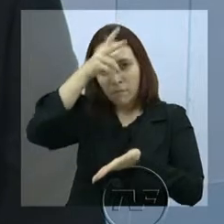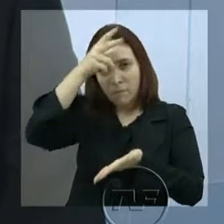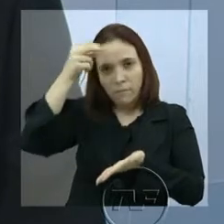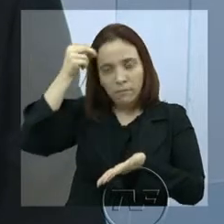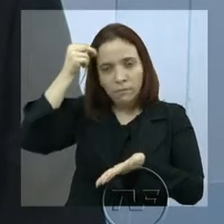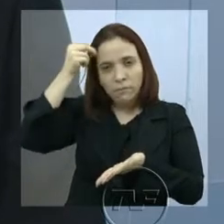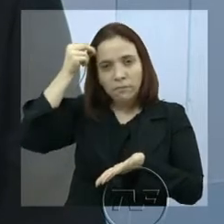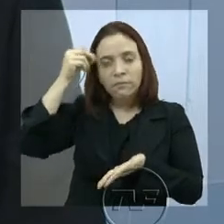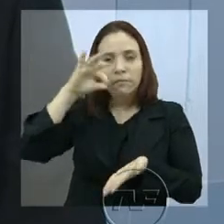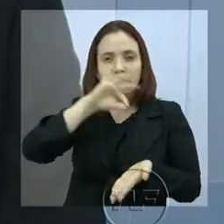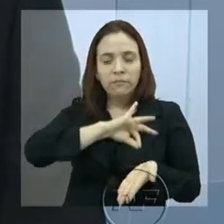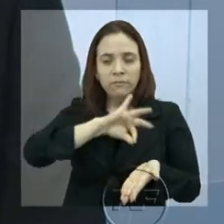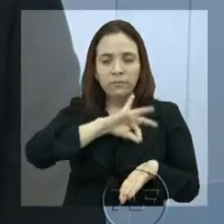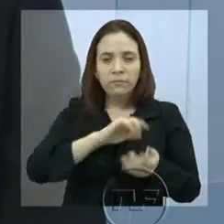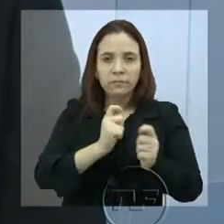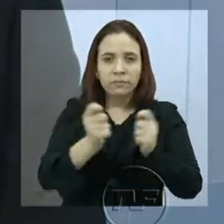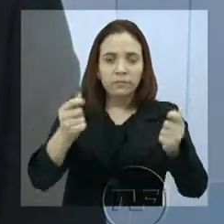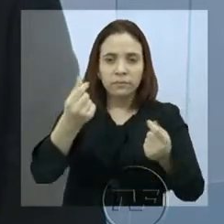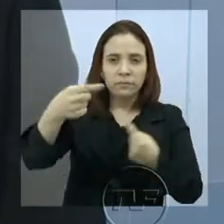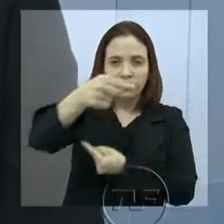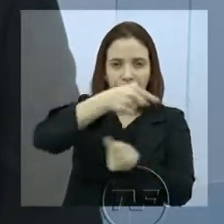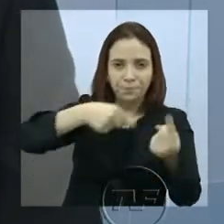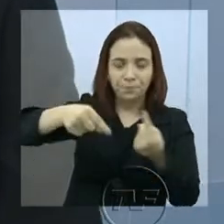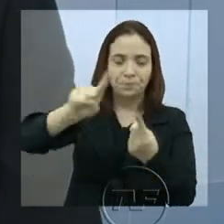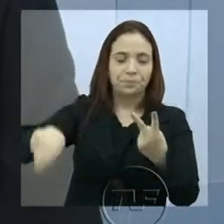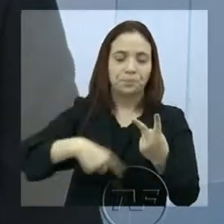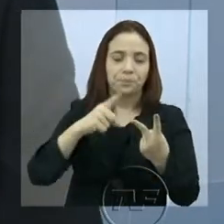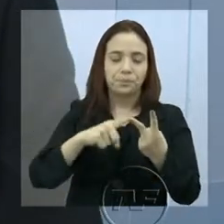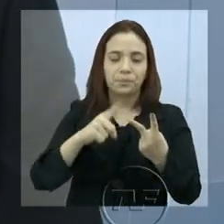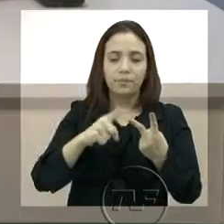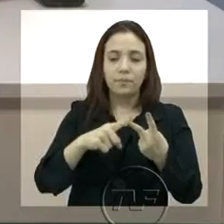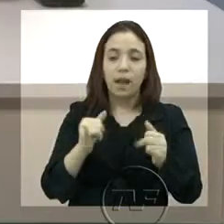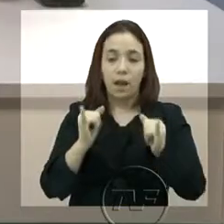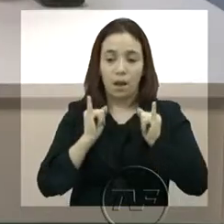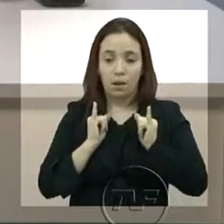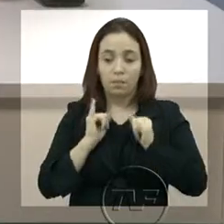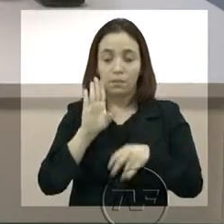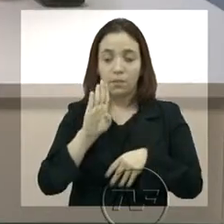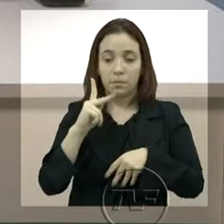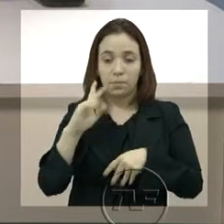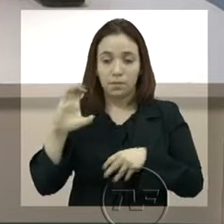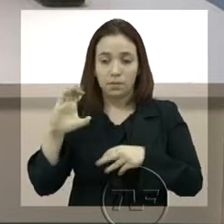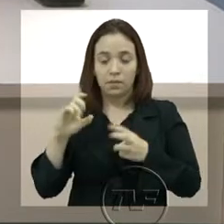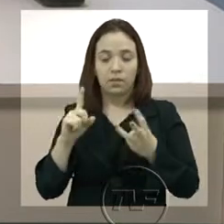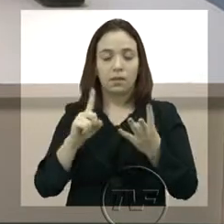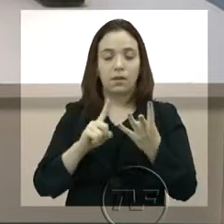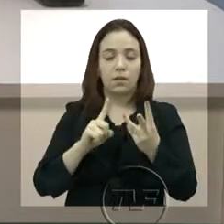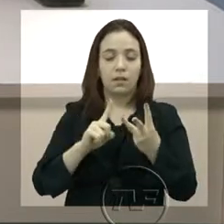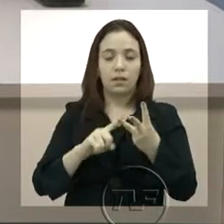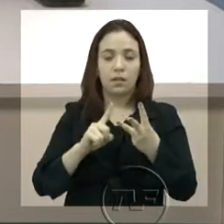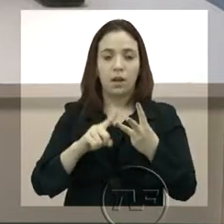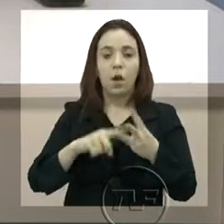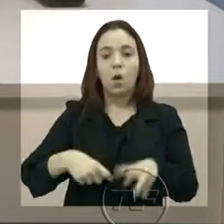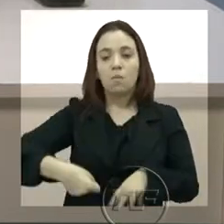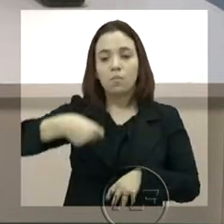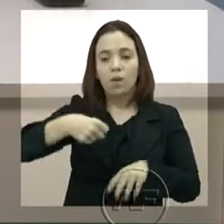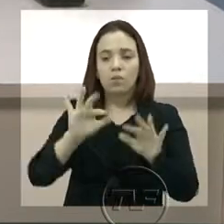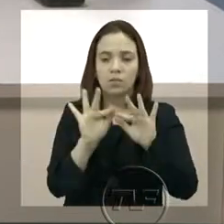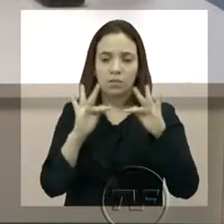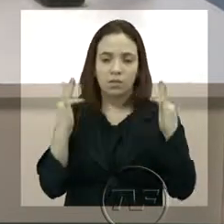Paulo? A aposentadoria do homem do campo. BPC. E a Bolsa Família. Bolsa Família.